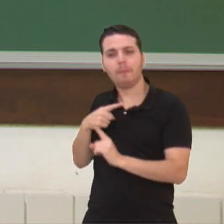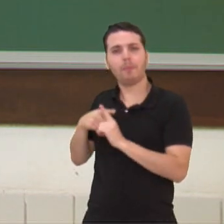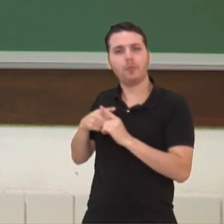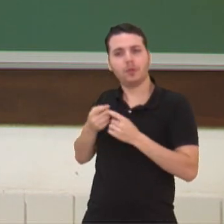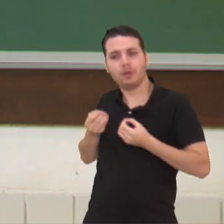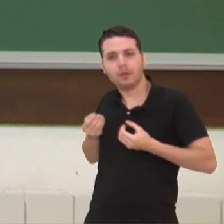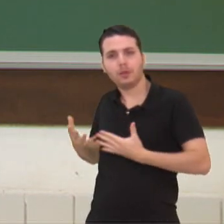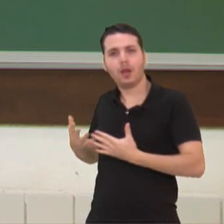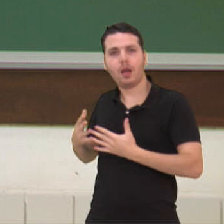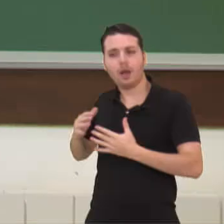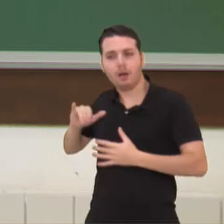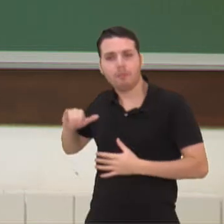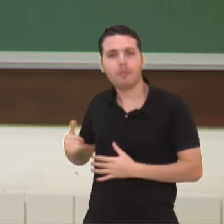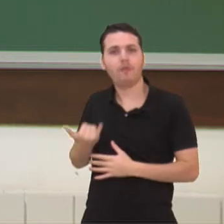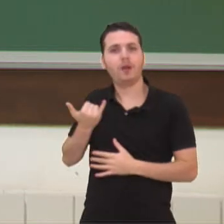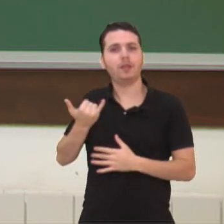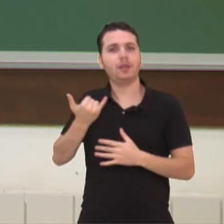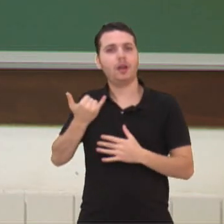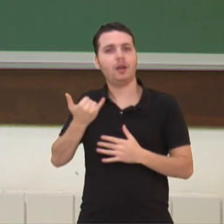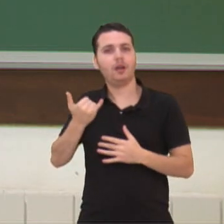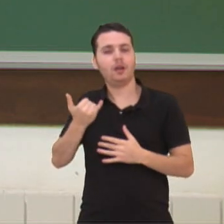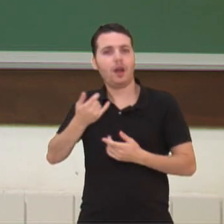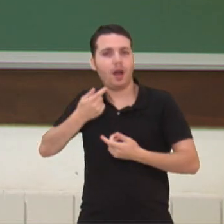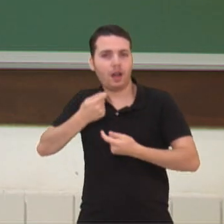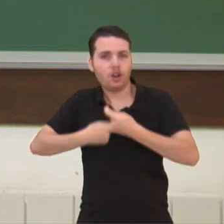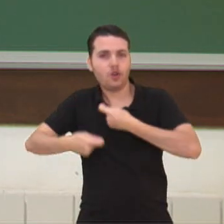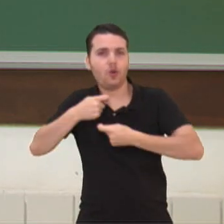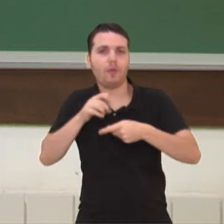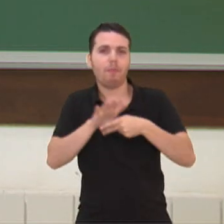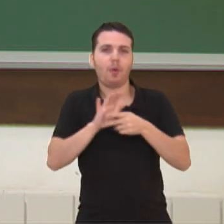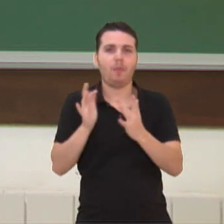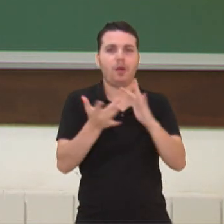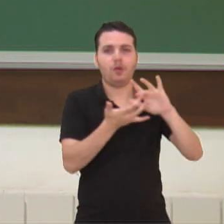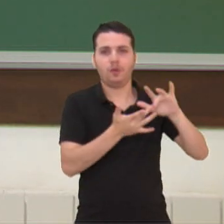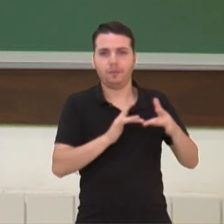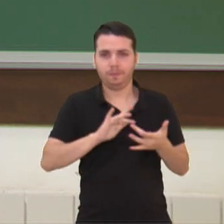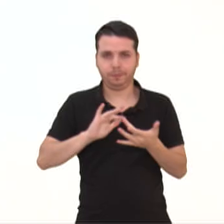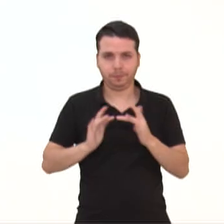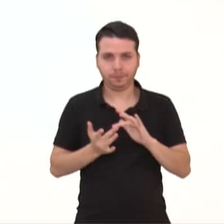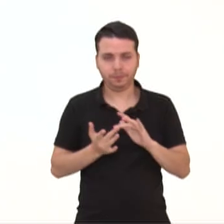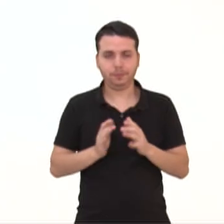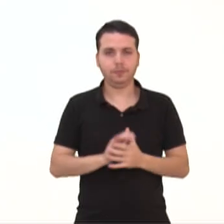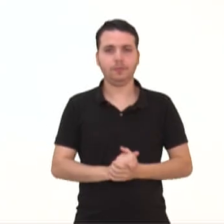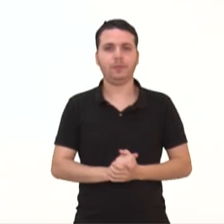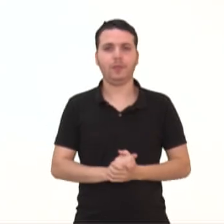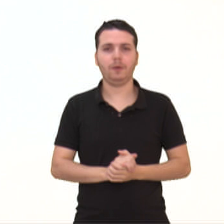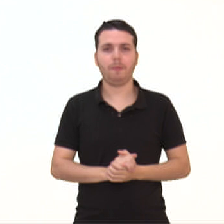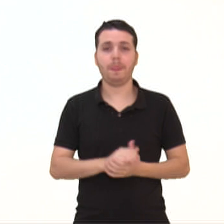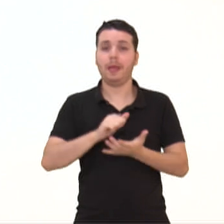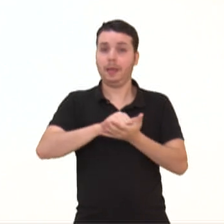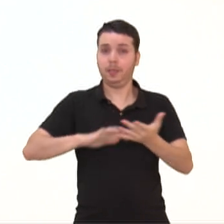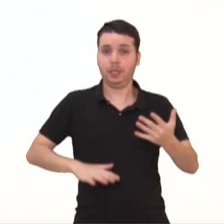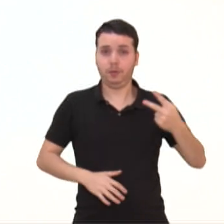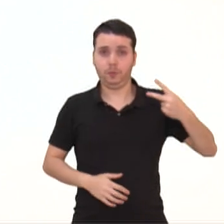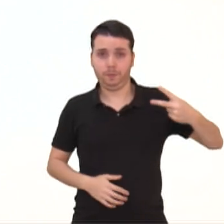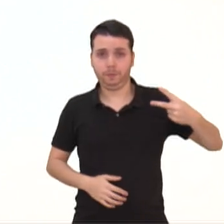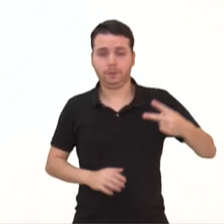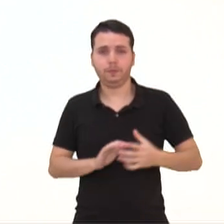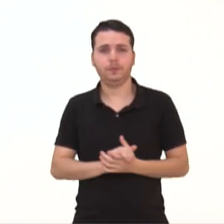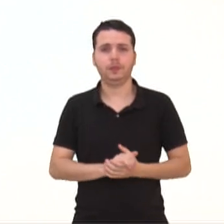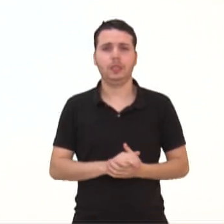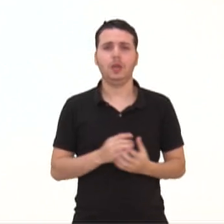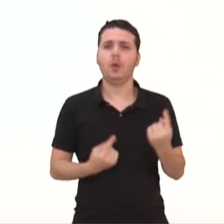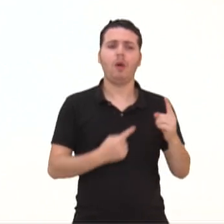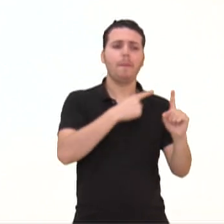né, econômico da globalização. Como atividade 2, quais são as vantagens e as desvantagens